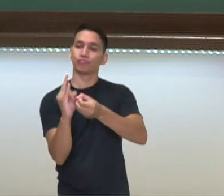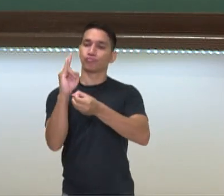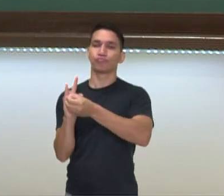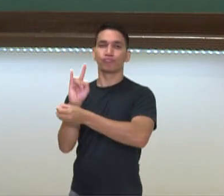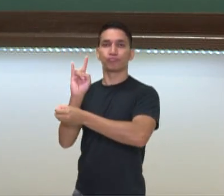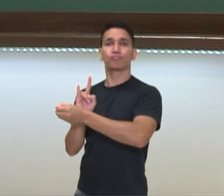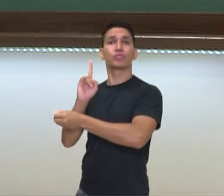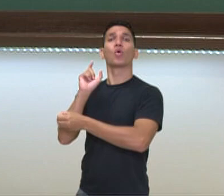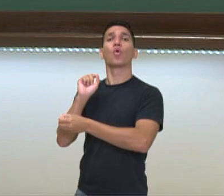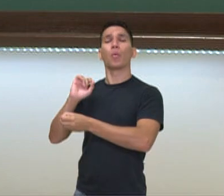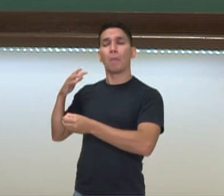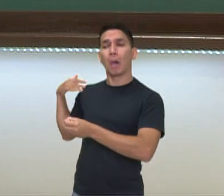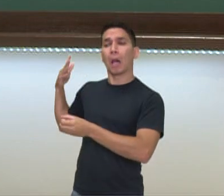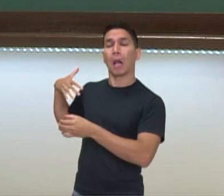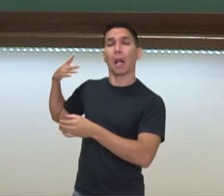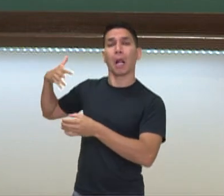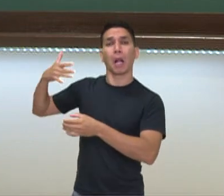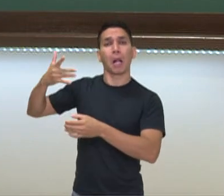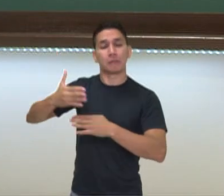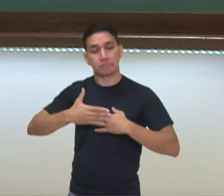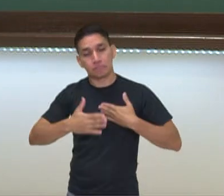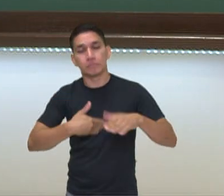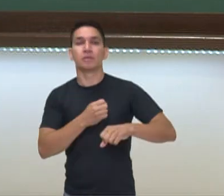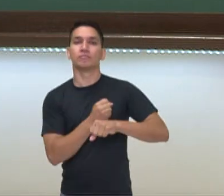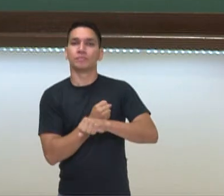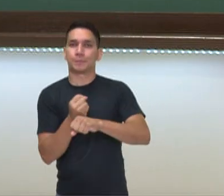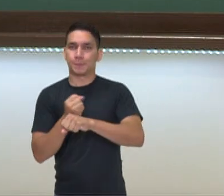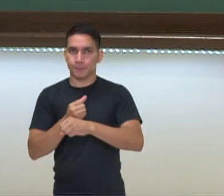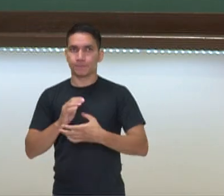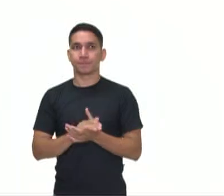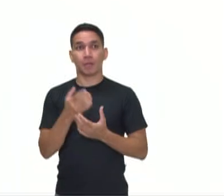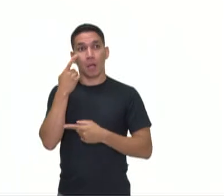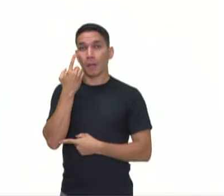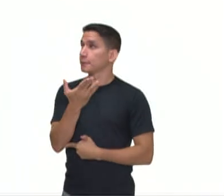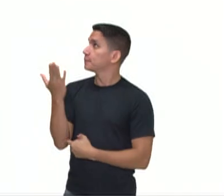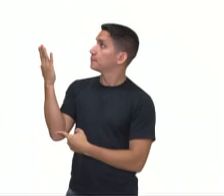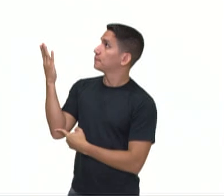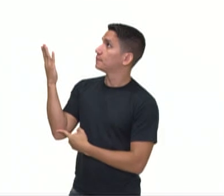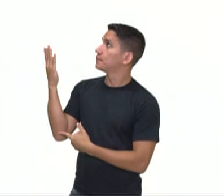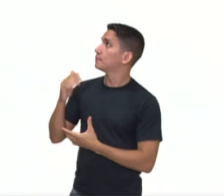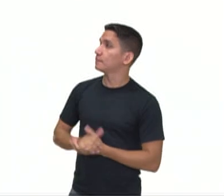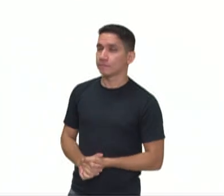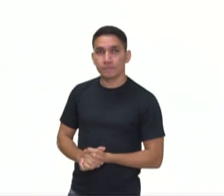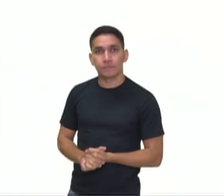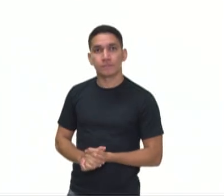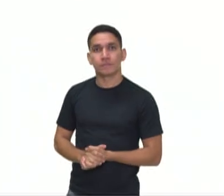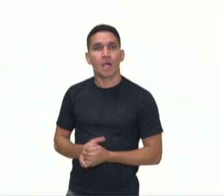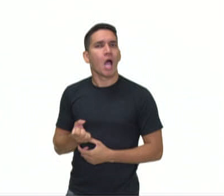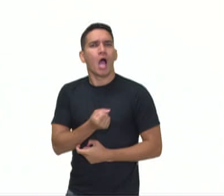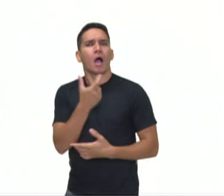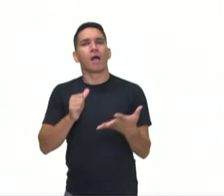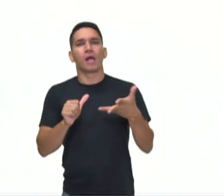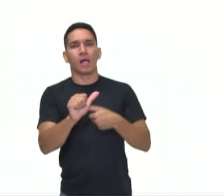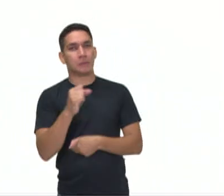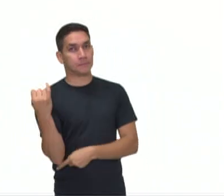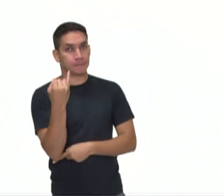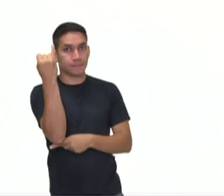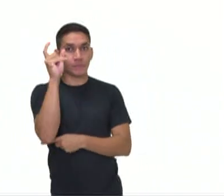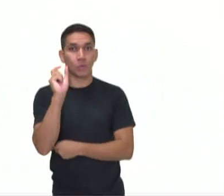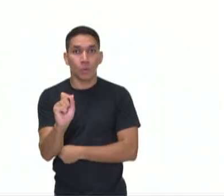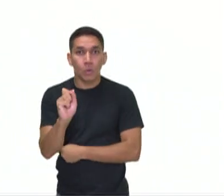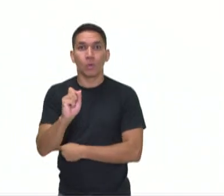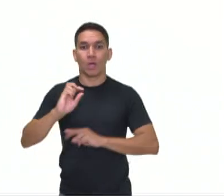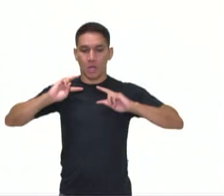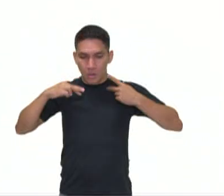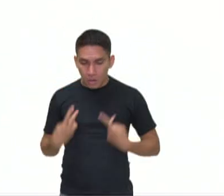sendo construída ao longo do tempo, aonde, conforme você pode visualizar aqui, alguns itens fundamentais. O ser